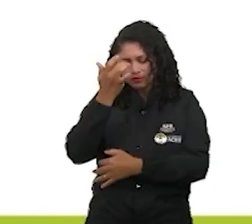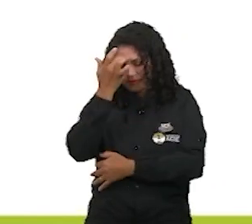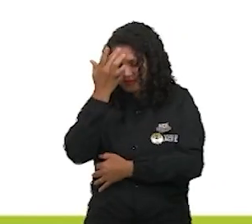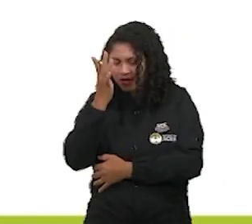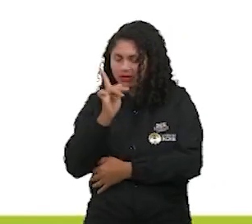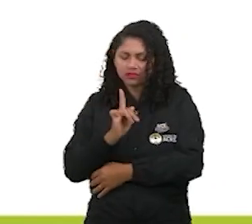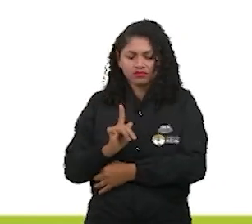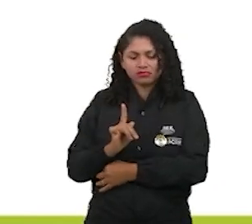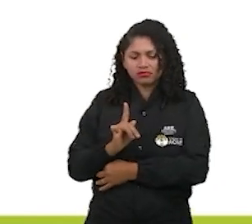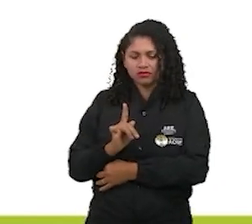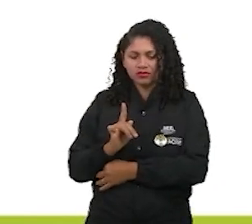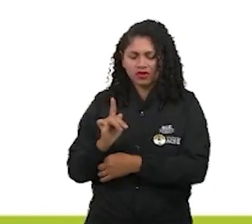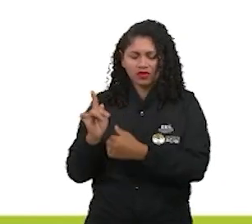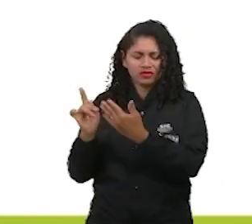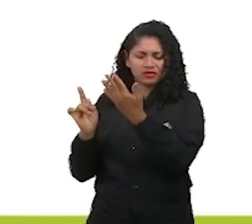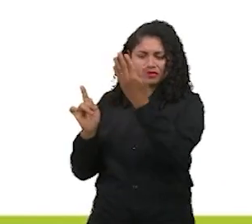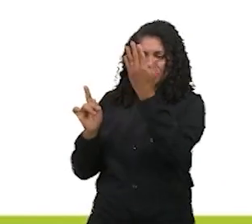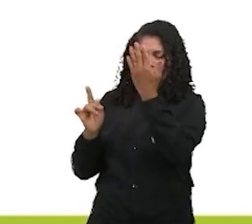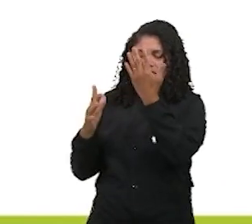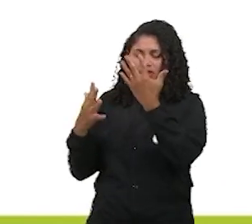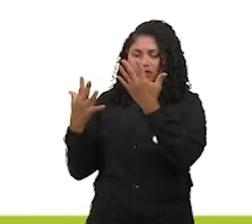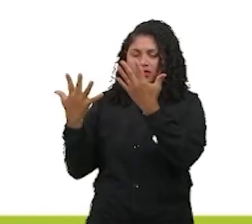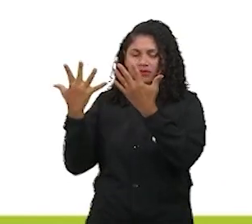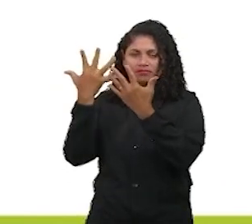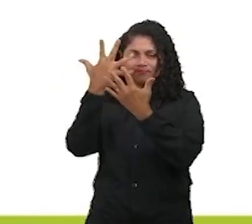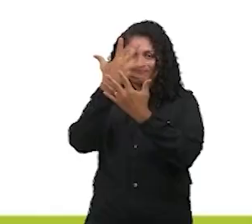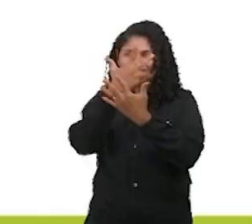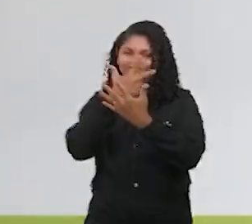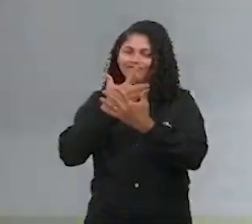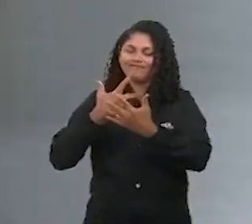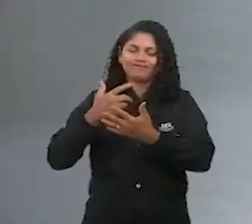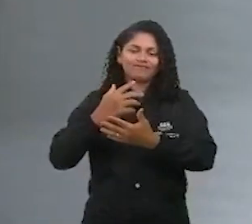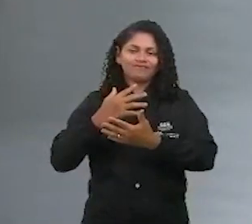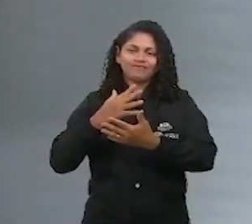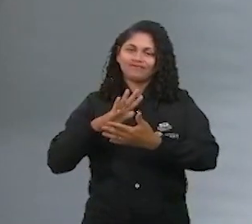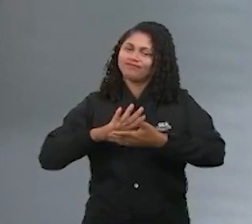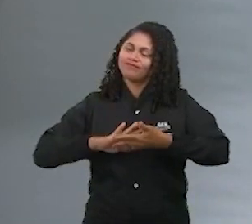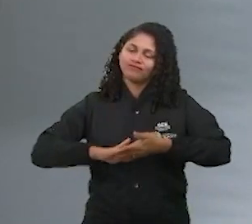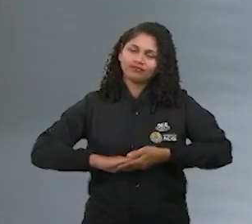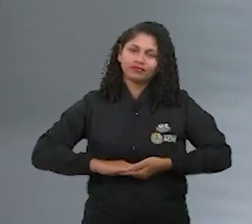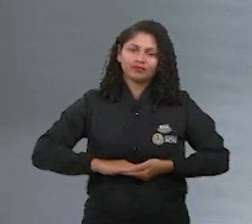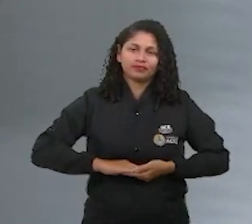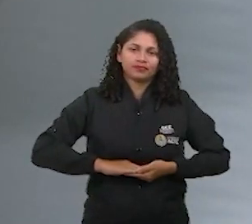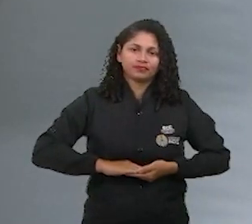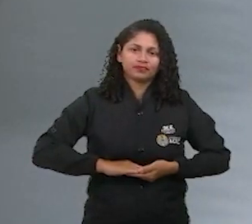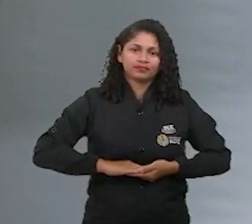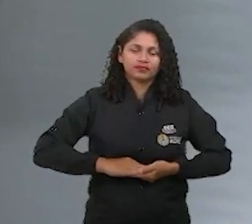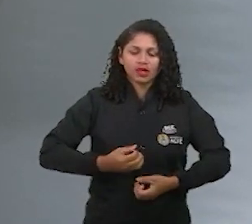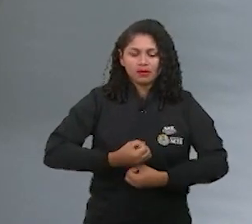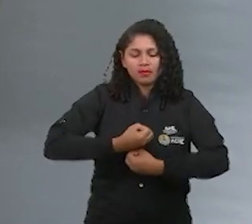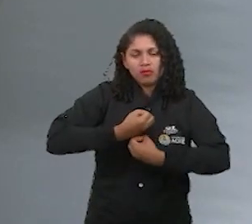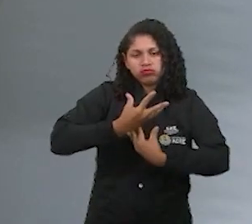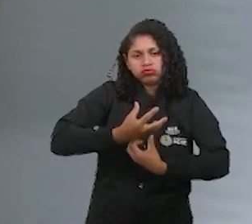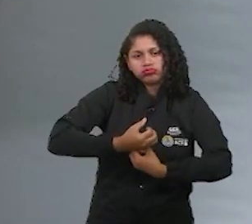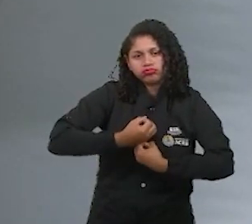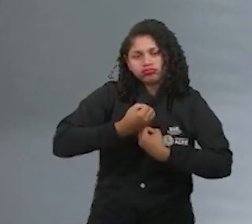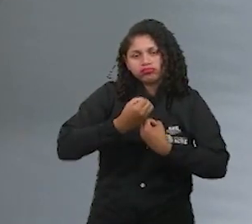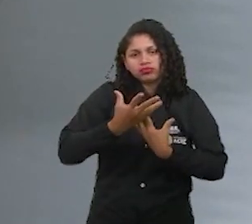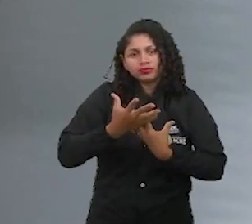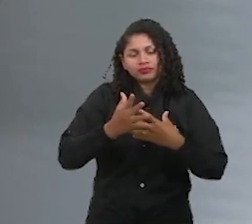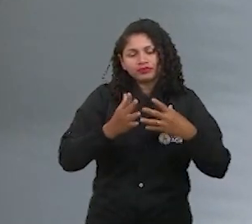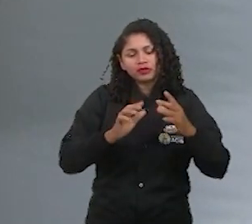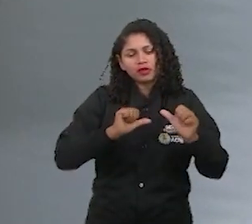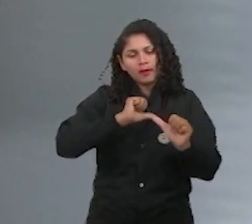que espelho ficou perdida a minha face? Então, esse poema da Cecília trata justamente dessa passagem